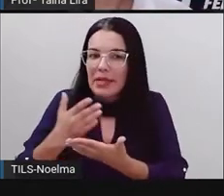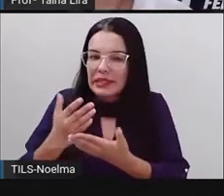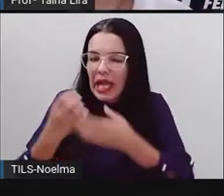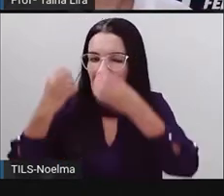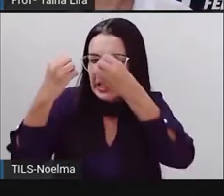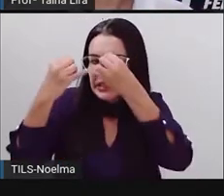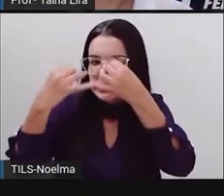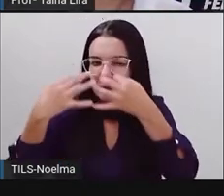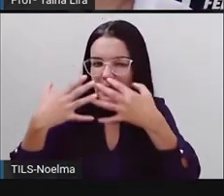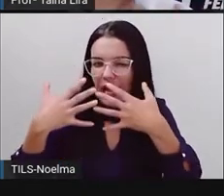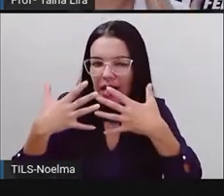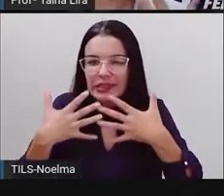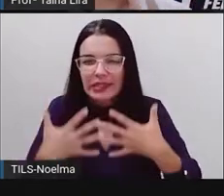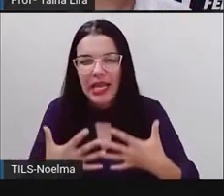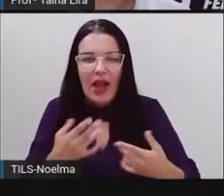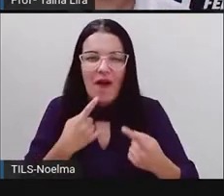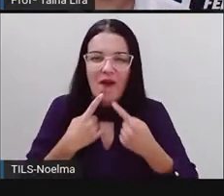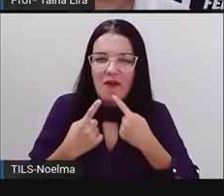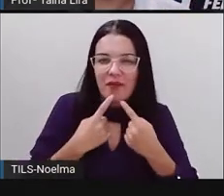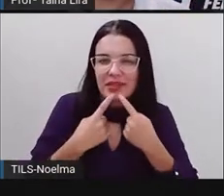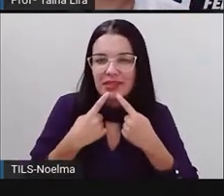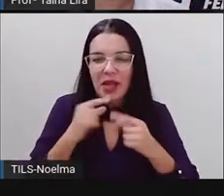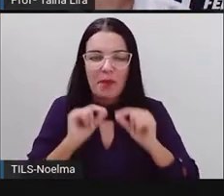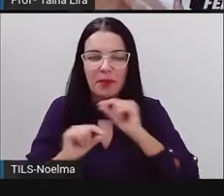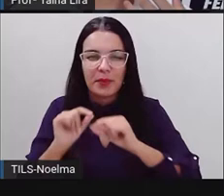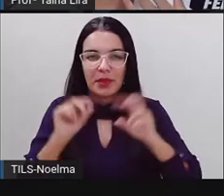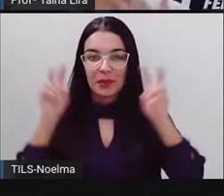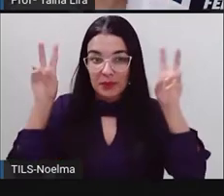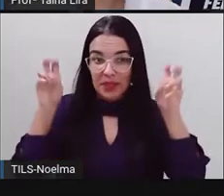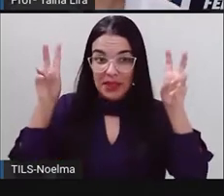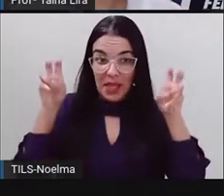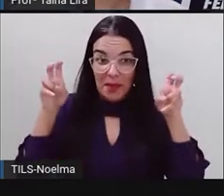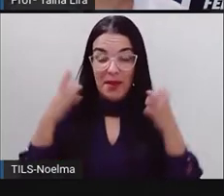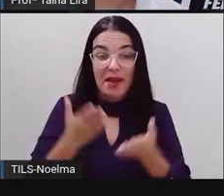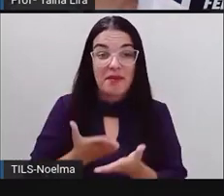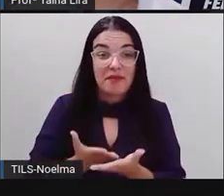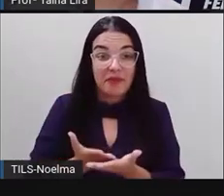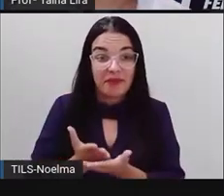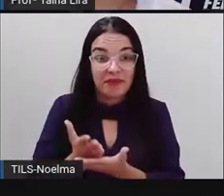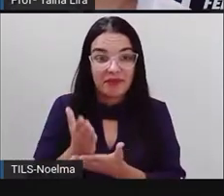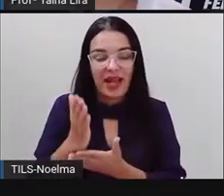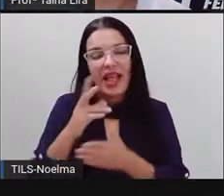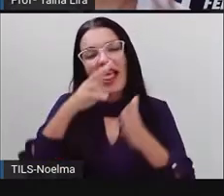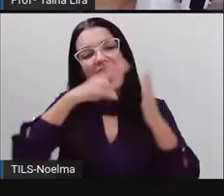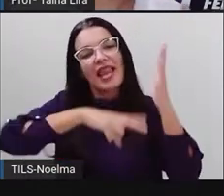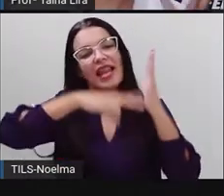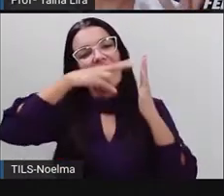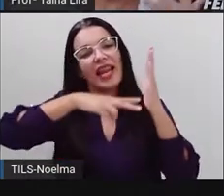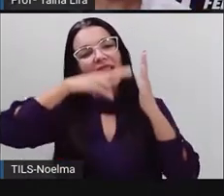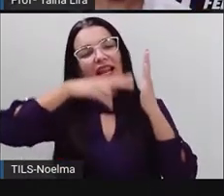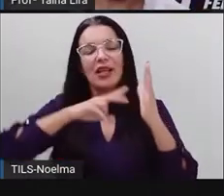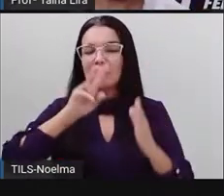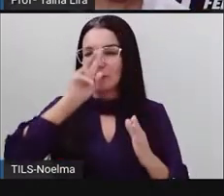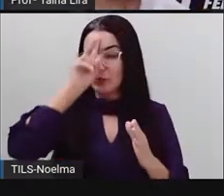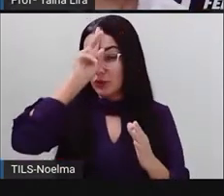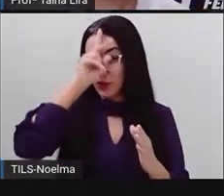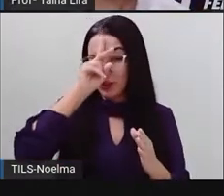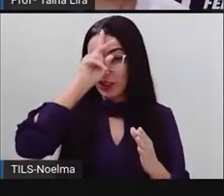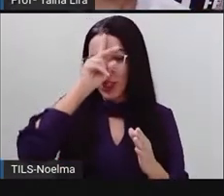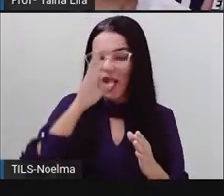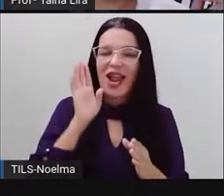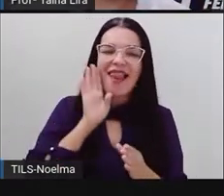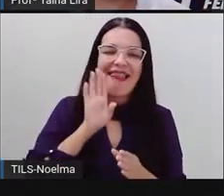essa falar um pouquinho sobre essa temática a gente vai ler uma história bem legal